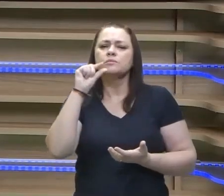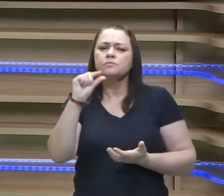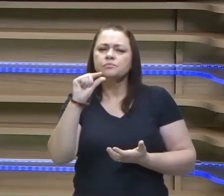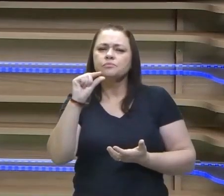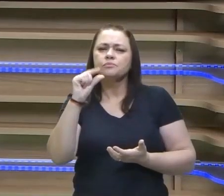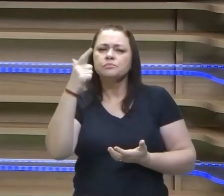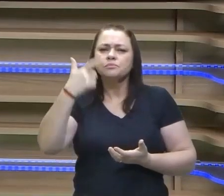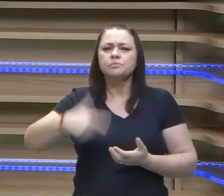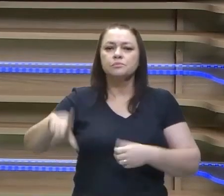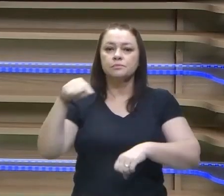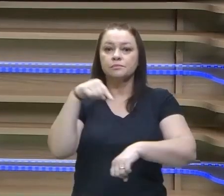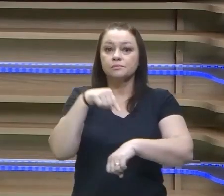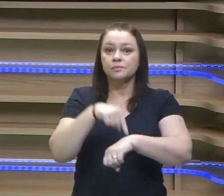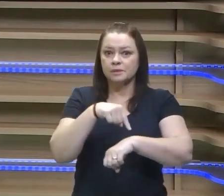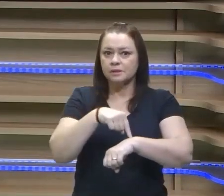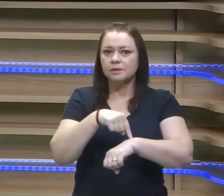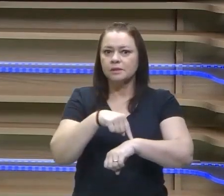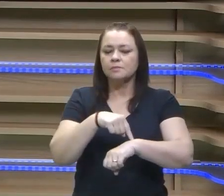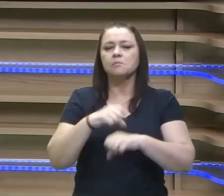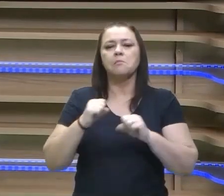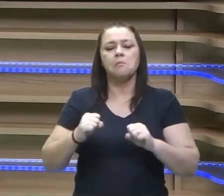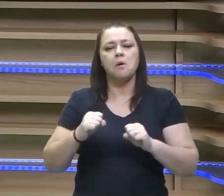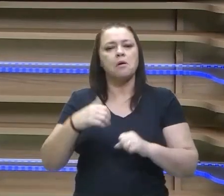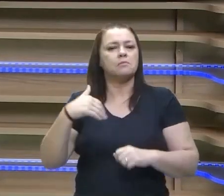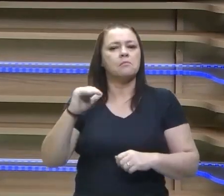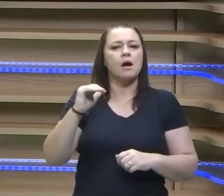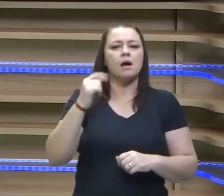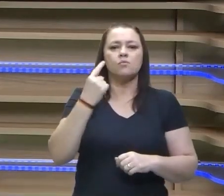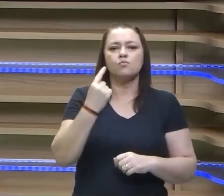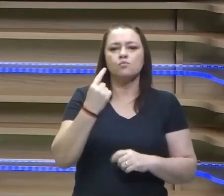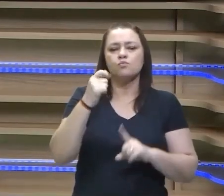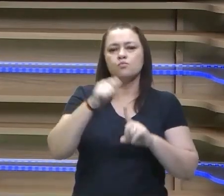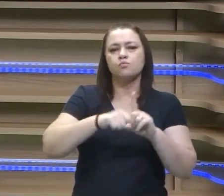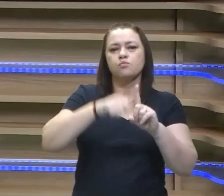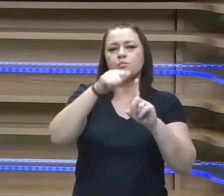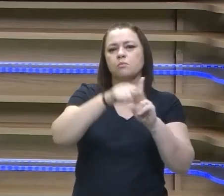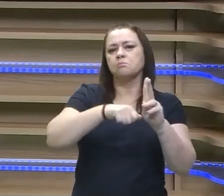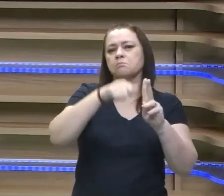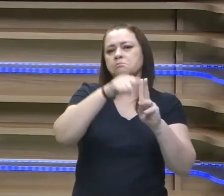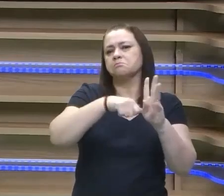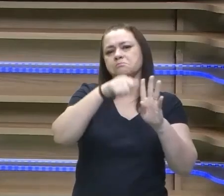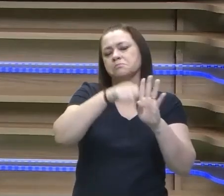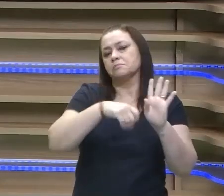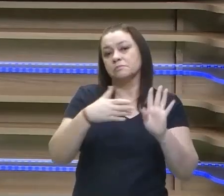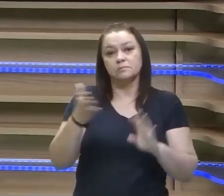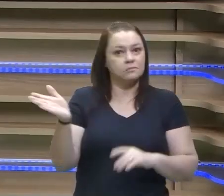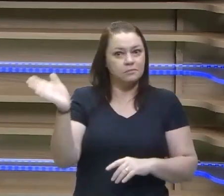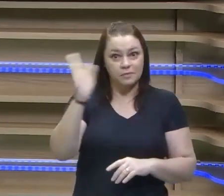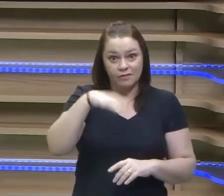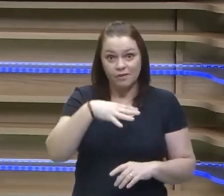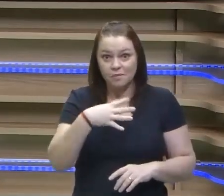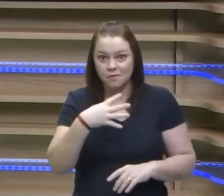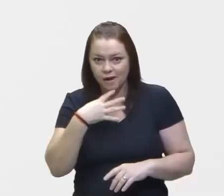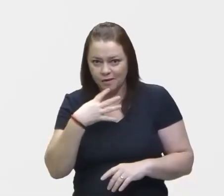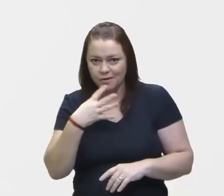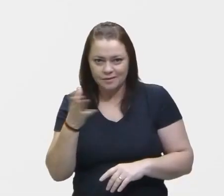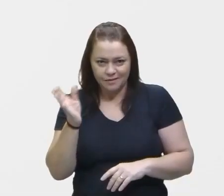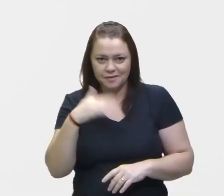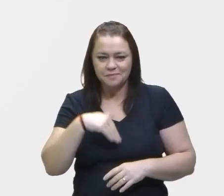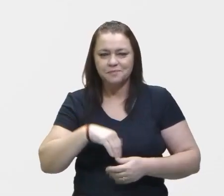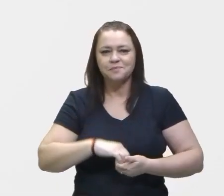desse tempo. Agora esse tempo pode ser mais de um mês, 2 meses, 3 meses. Vamos lá conhecer comigo um pouquinho